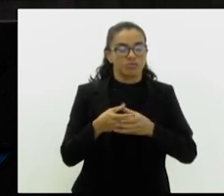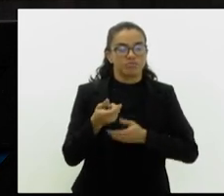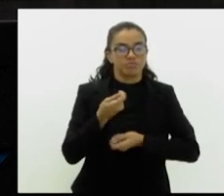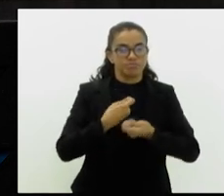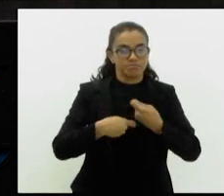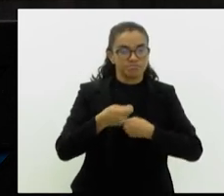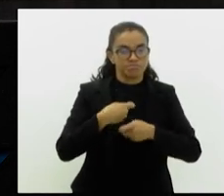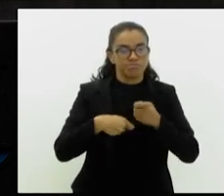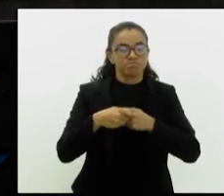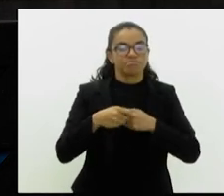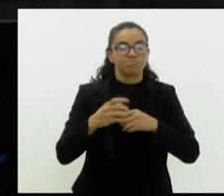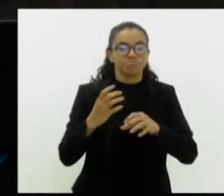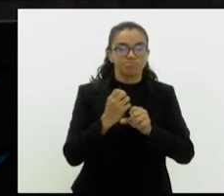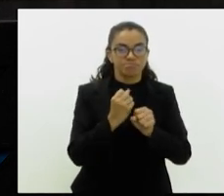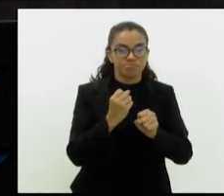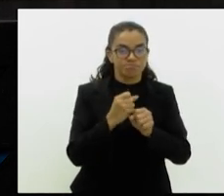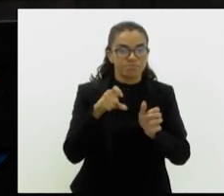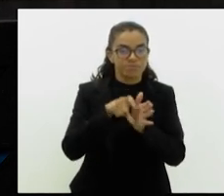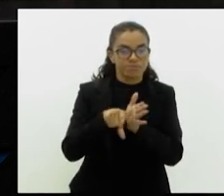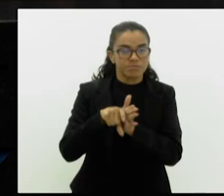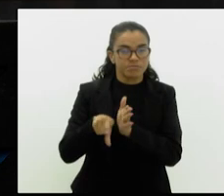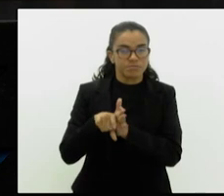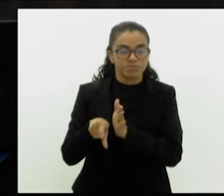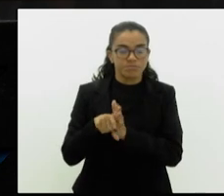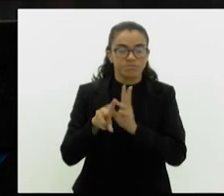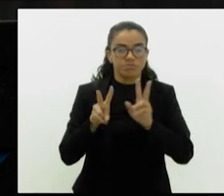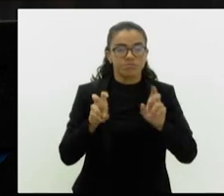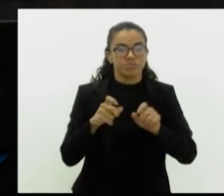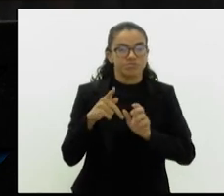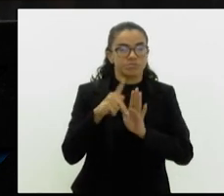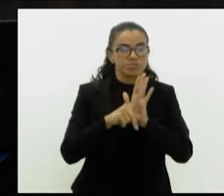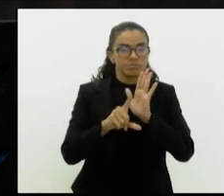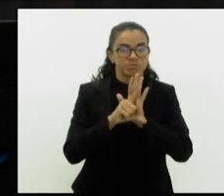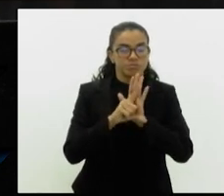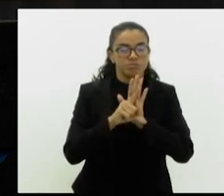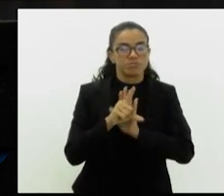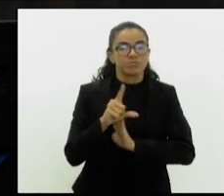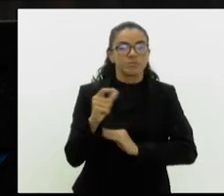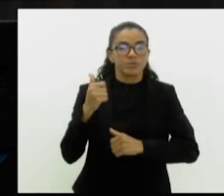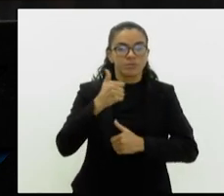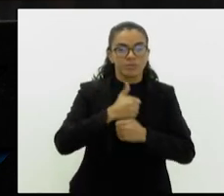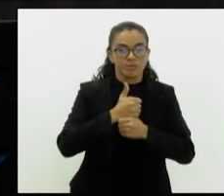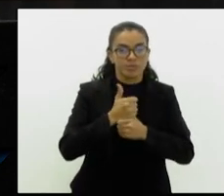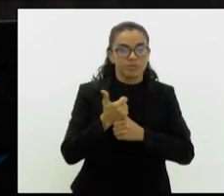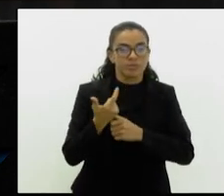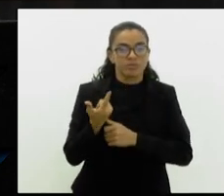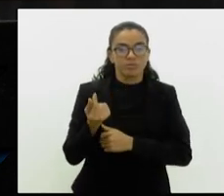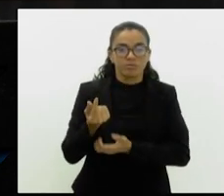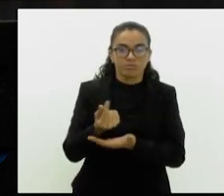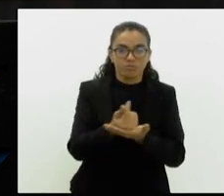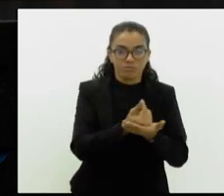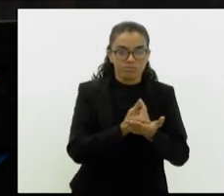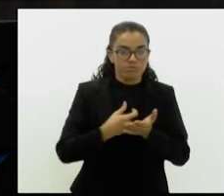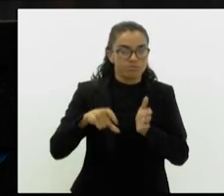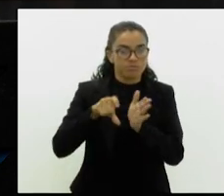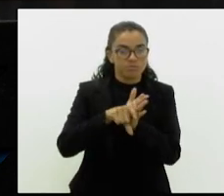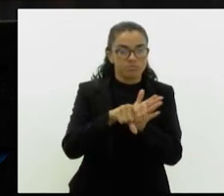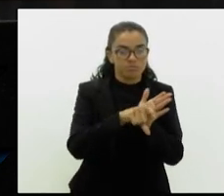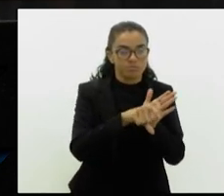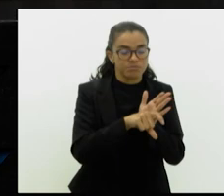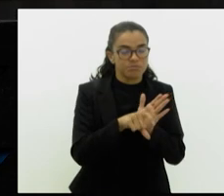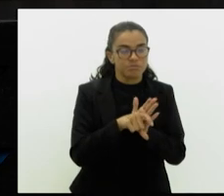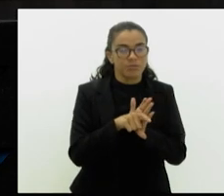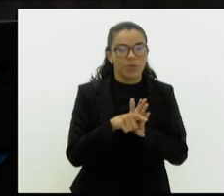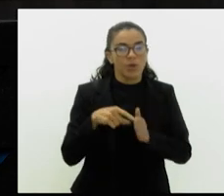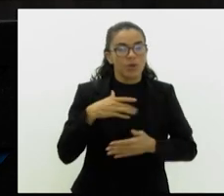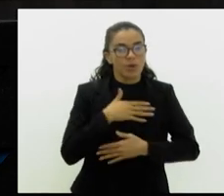tributação sobre o o PL da substituição tributária cumprimento